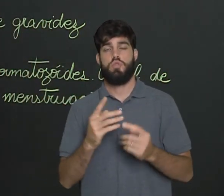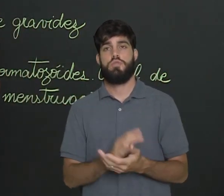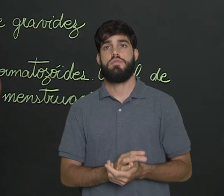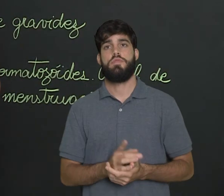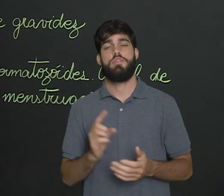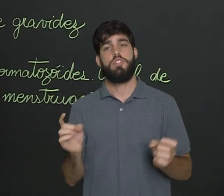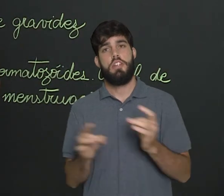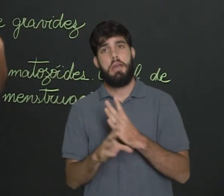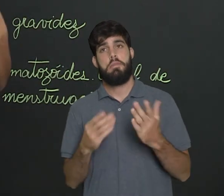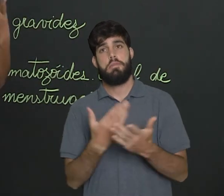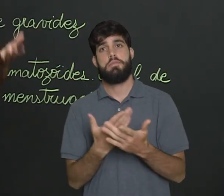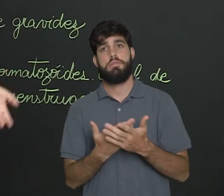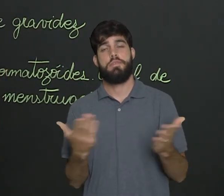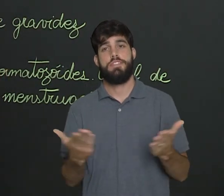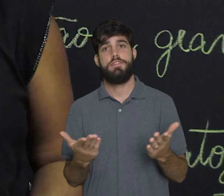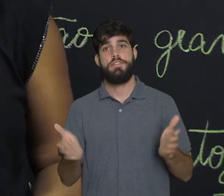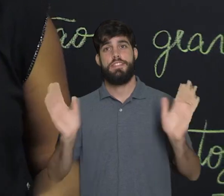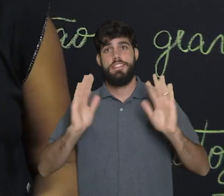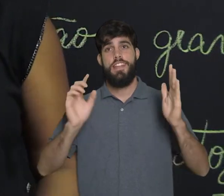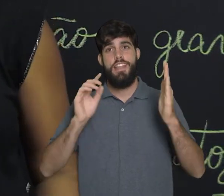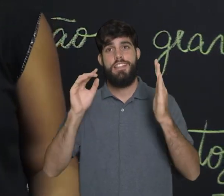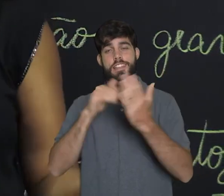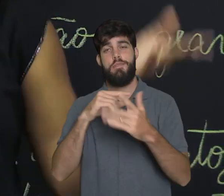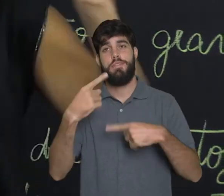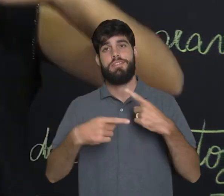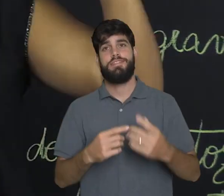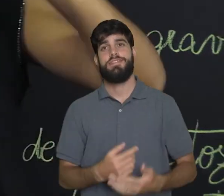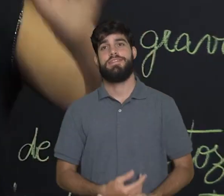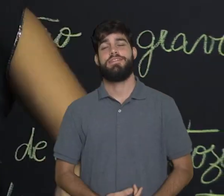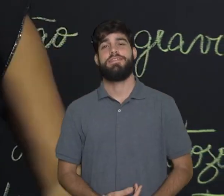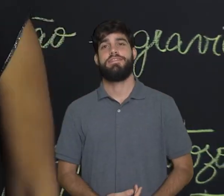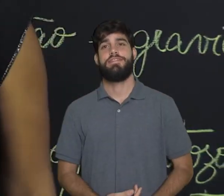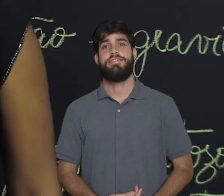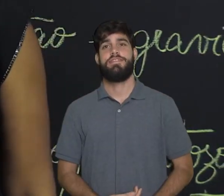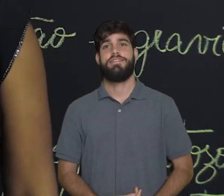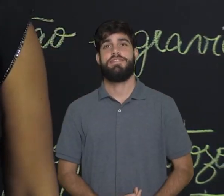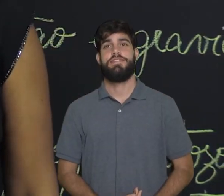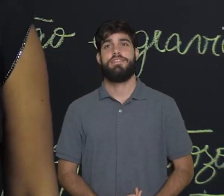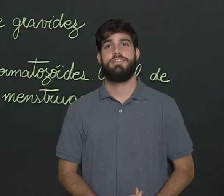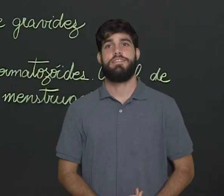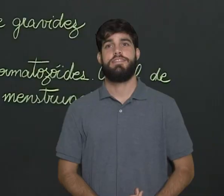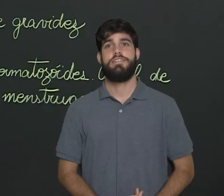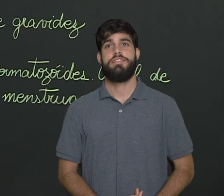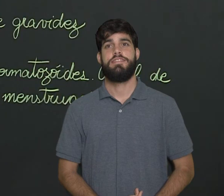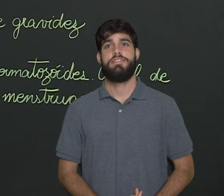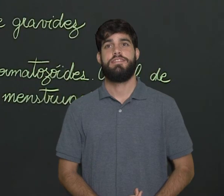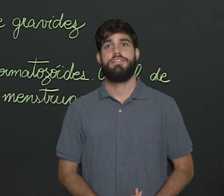vai lembrar de vagina. Fechamos então a nossa aula de hoje e até a próxima. Tchauzinho!